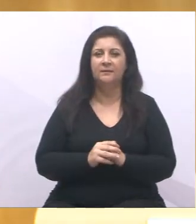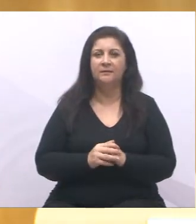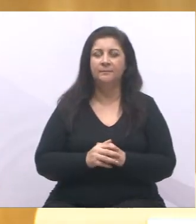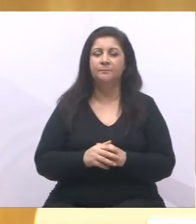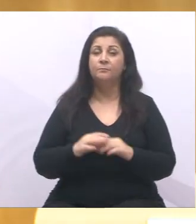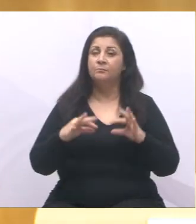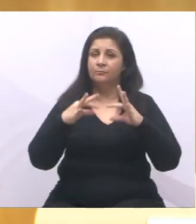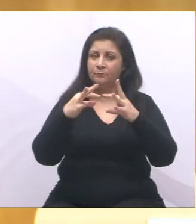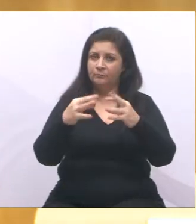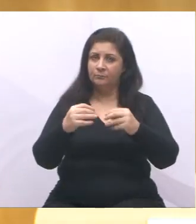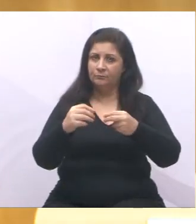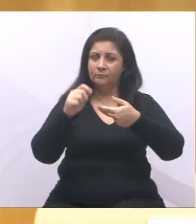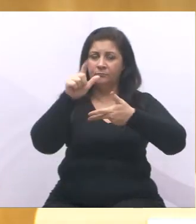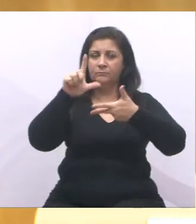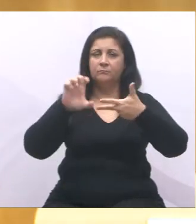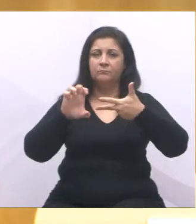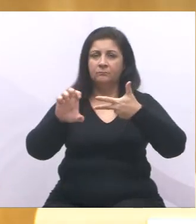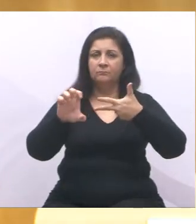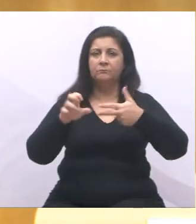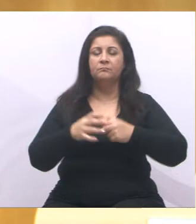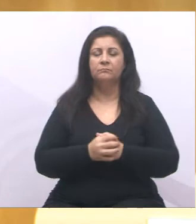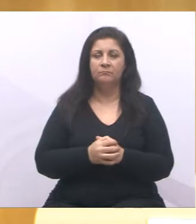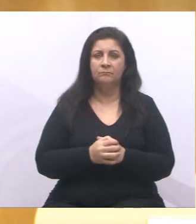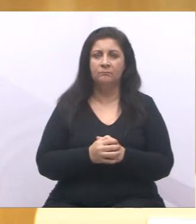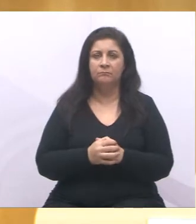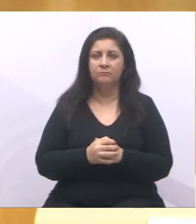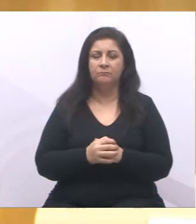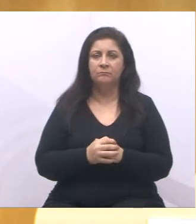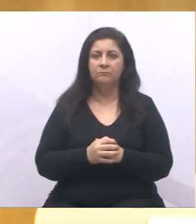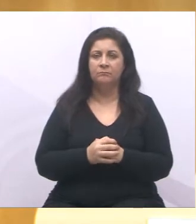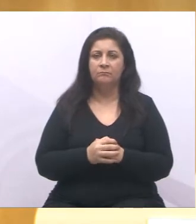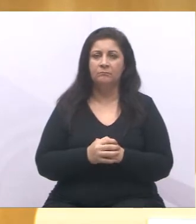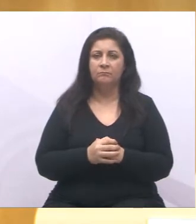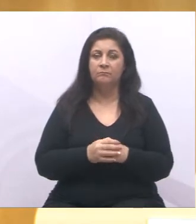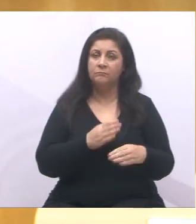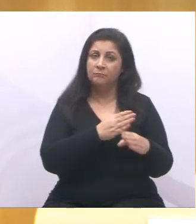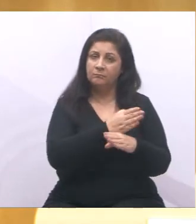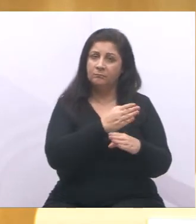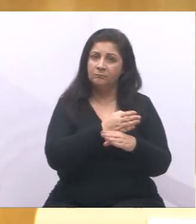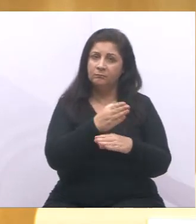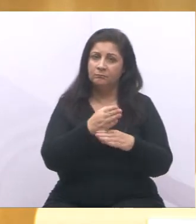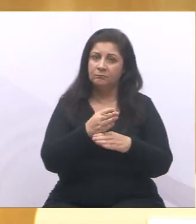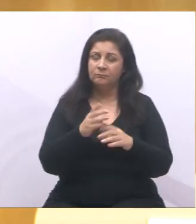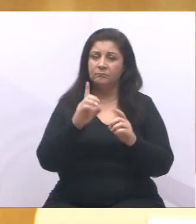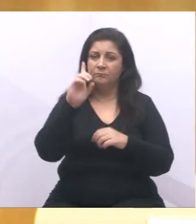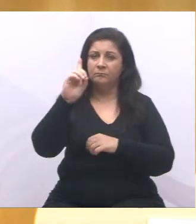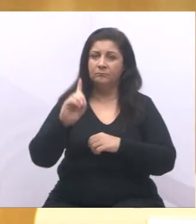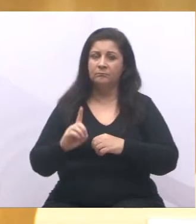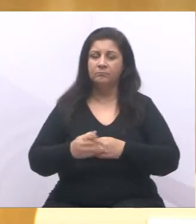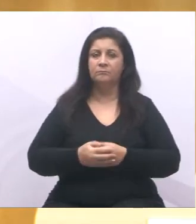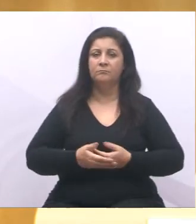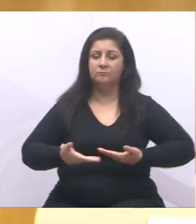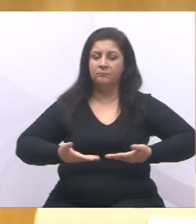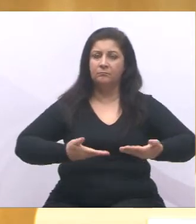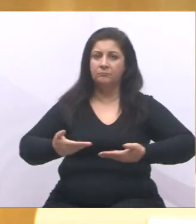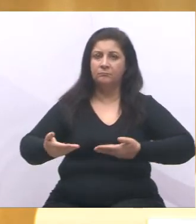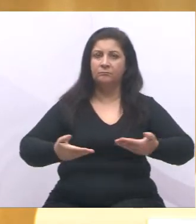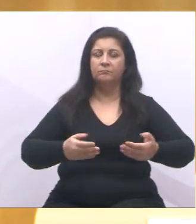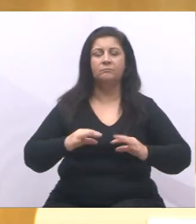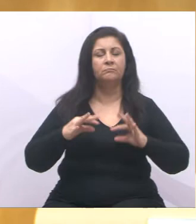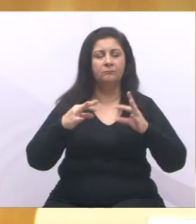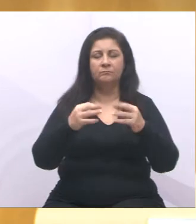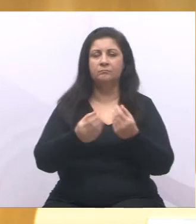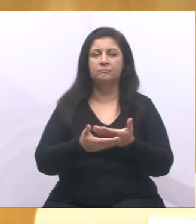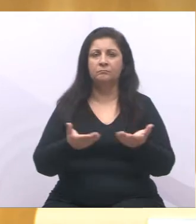Executivo, presidentes das autarquias, membros de direção das autarquias, servidores de um modo geral.